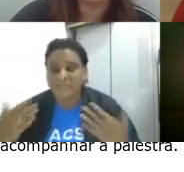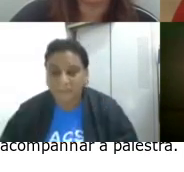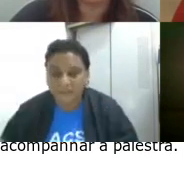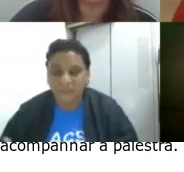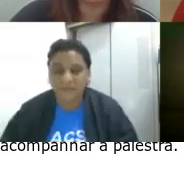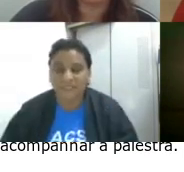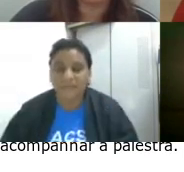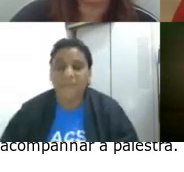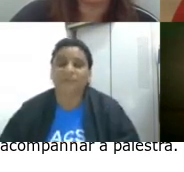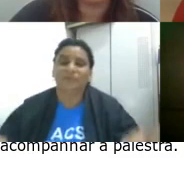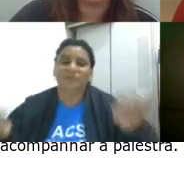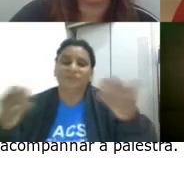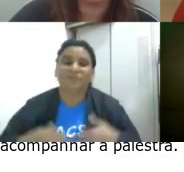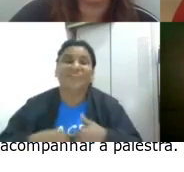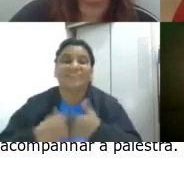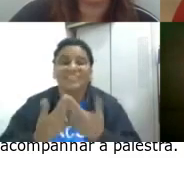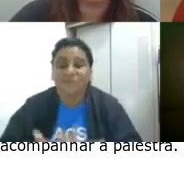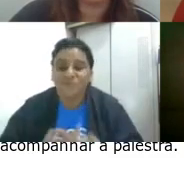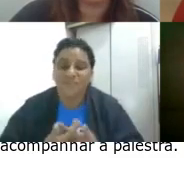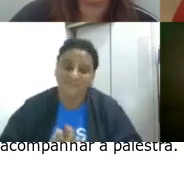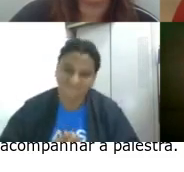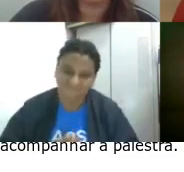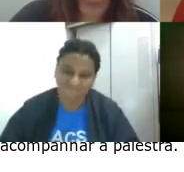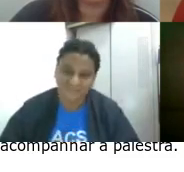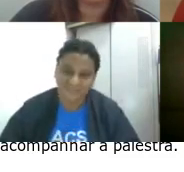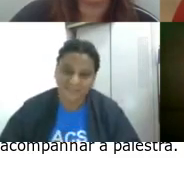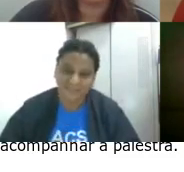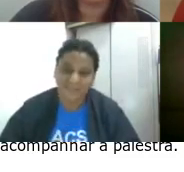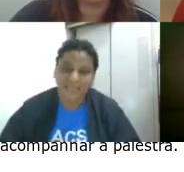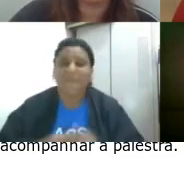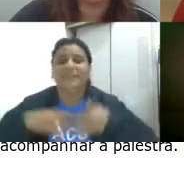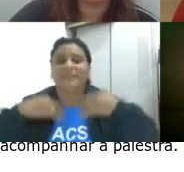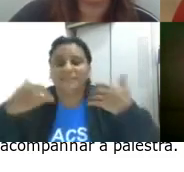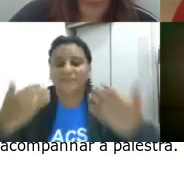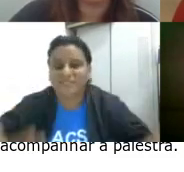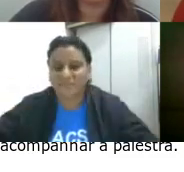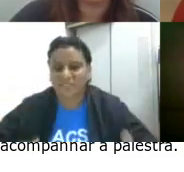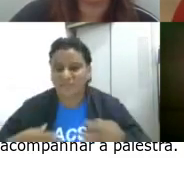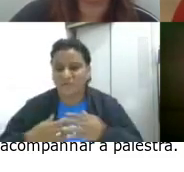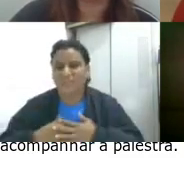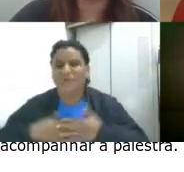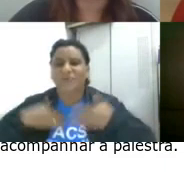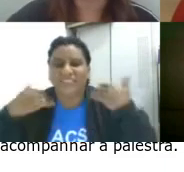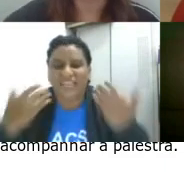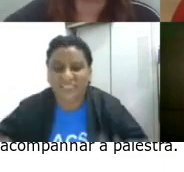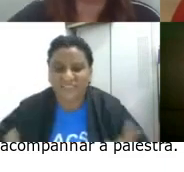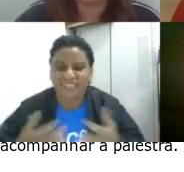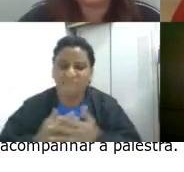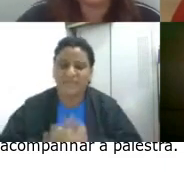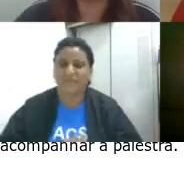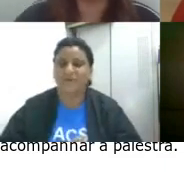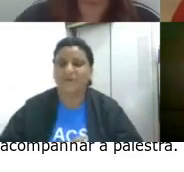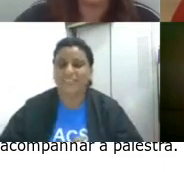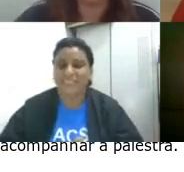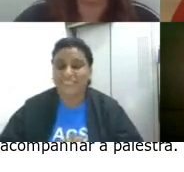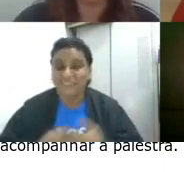vocês abandonam o tratamento quando voltar vai ser um ano né a medicação vai ser mais forte a quantidade vai ser